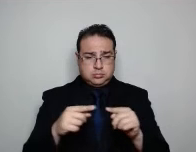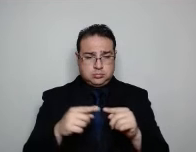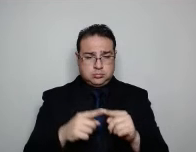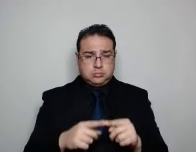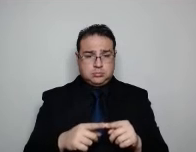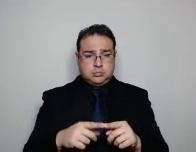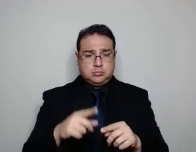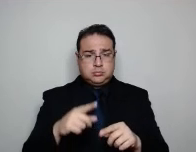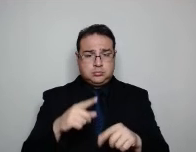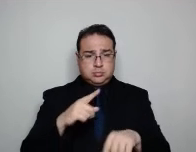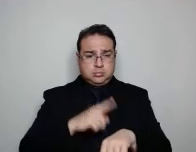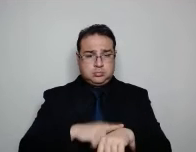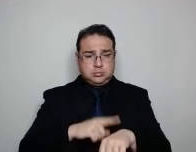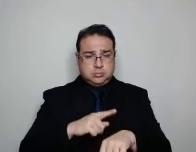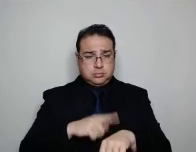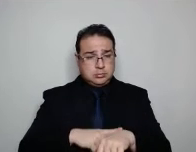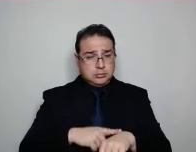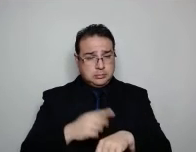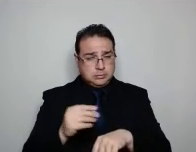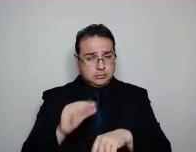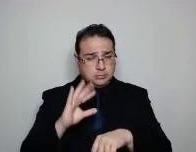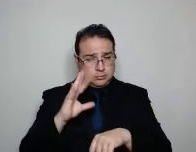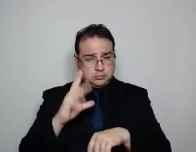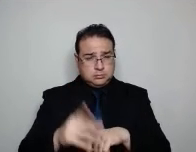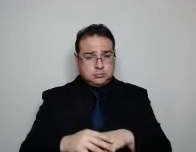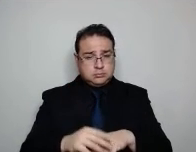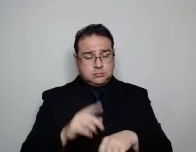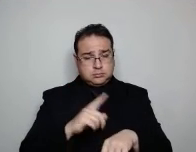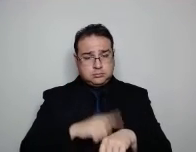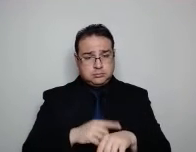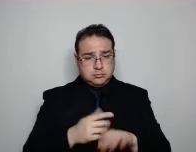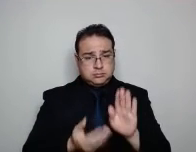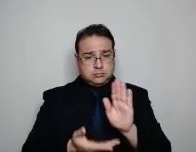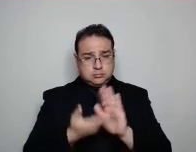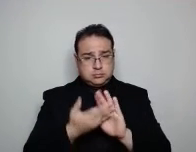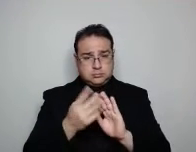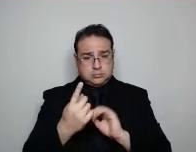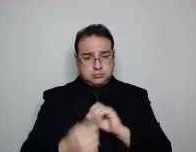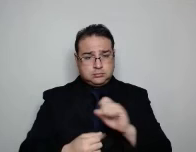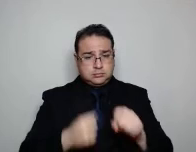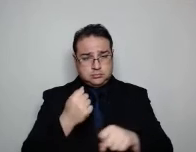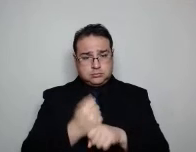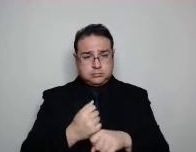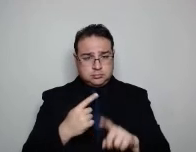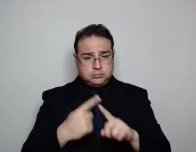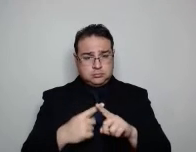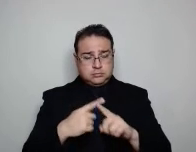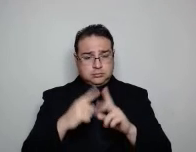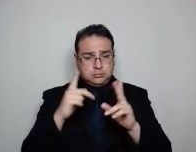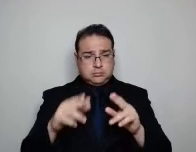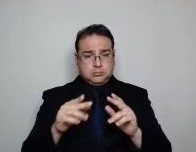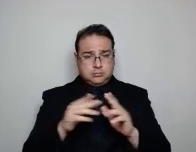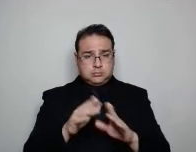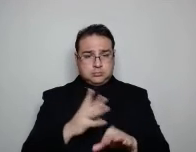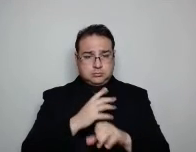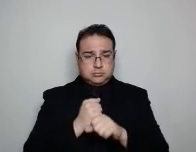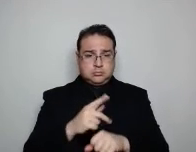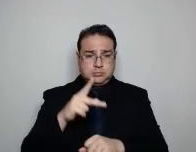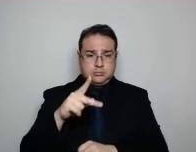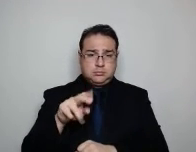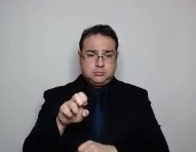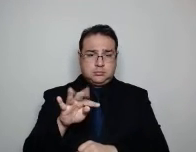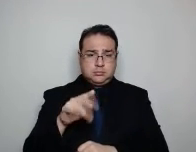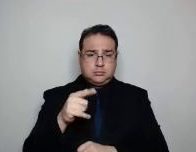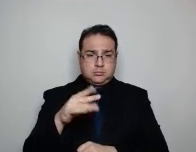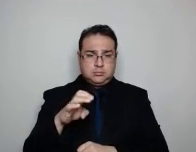de autoria da ministra Nancy Andrighi, do ano passado, de que, se tratando de procedimento médico contínuo, em demandas como a presente, é